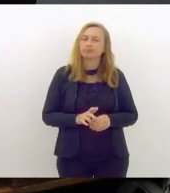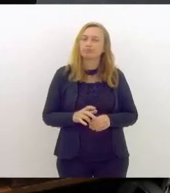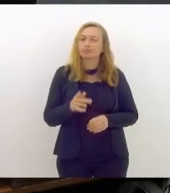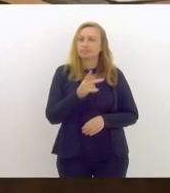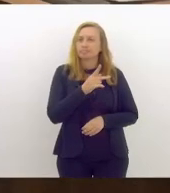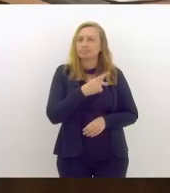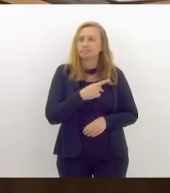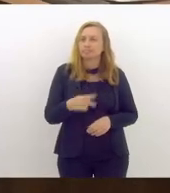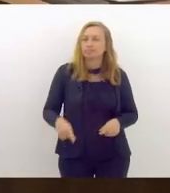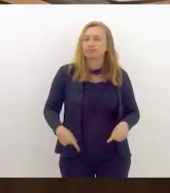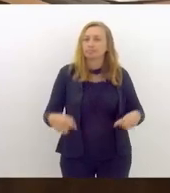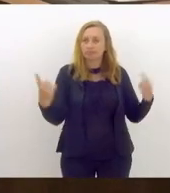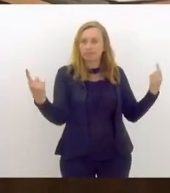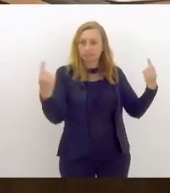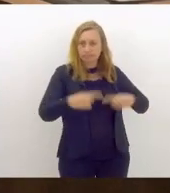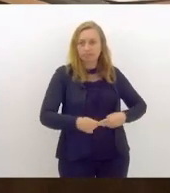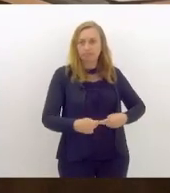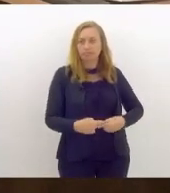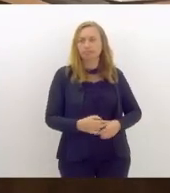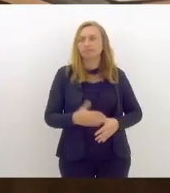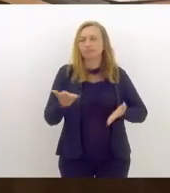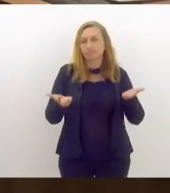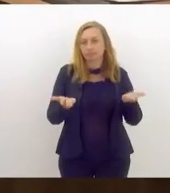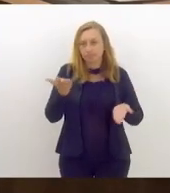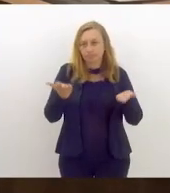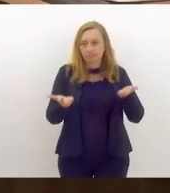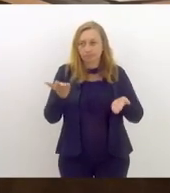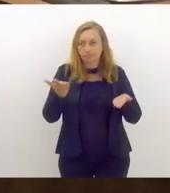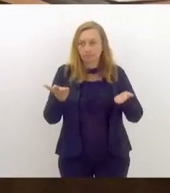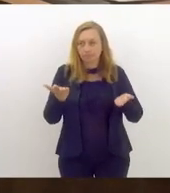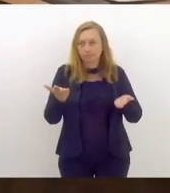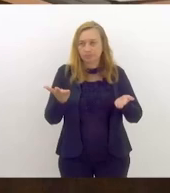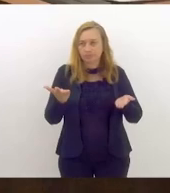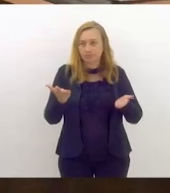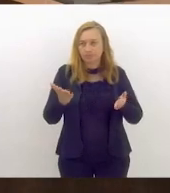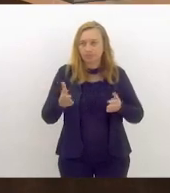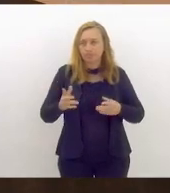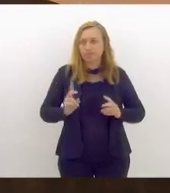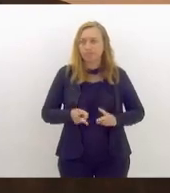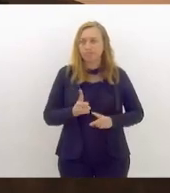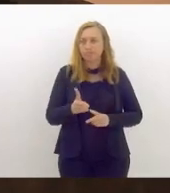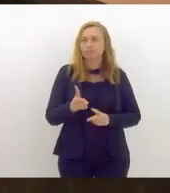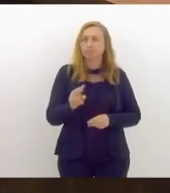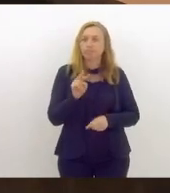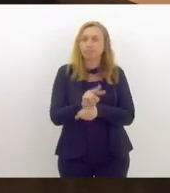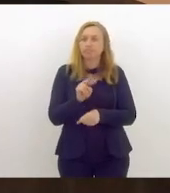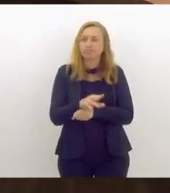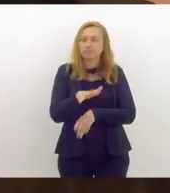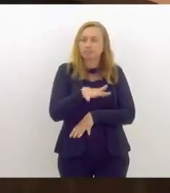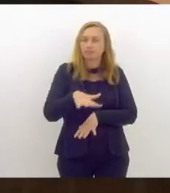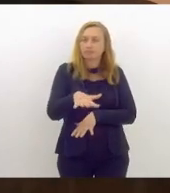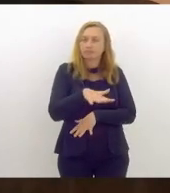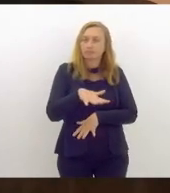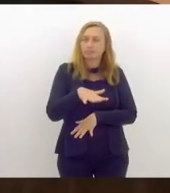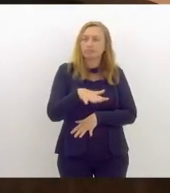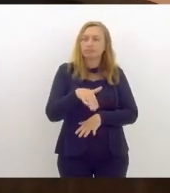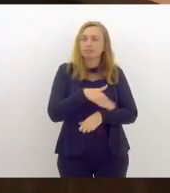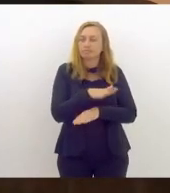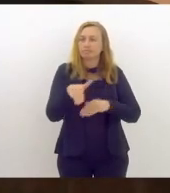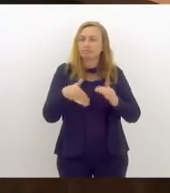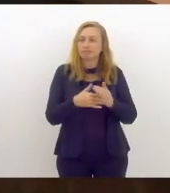Presidente, o desafio aí é equilibrar os esforços para manter essa área de preservação integral com a necessidade de